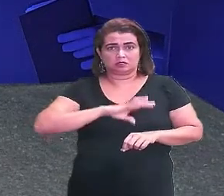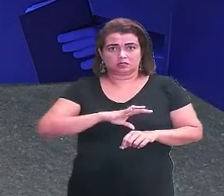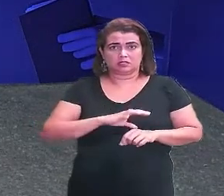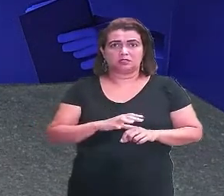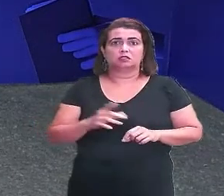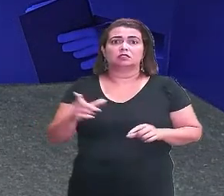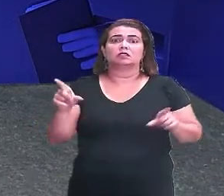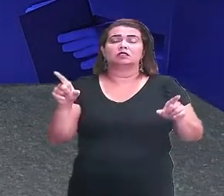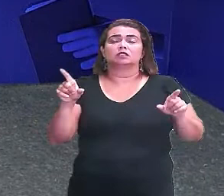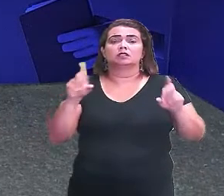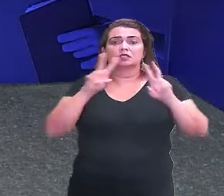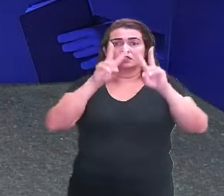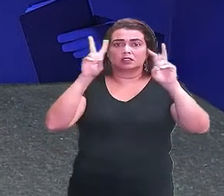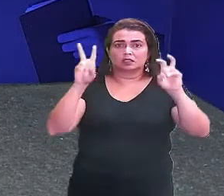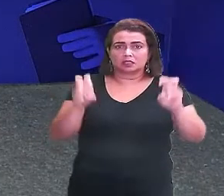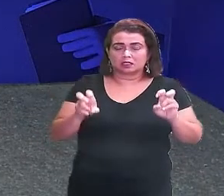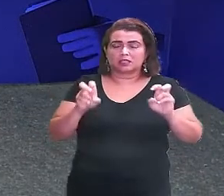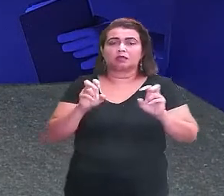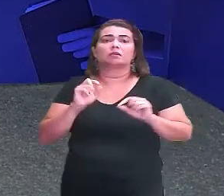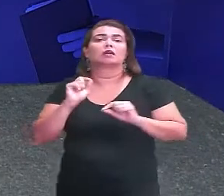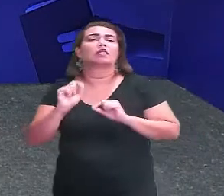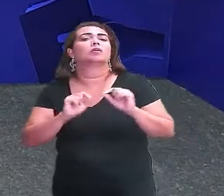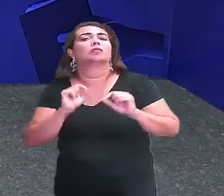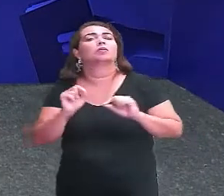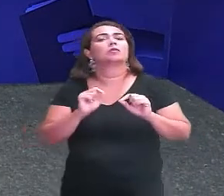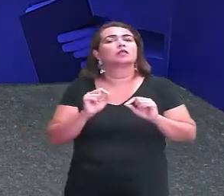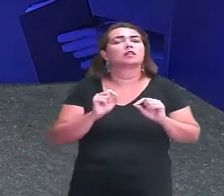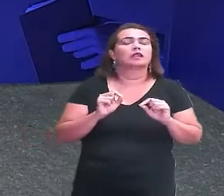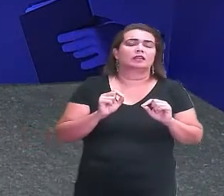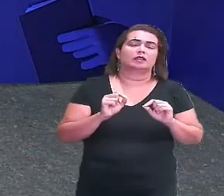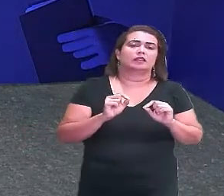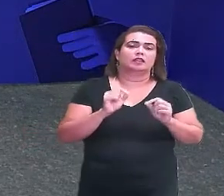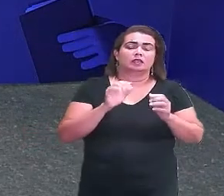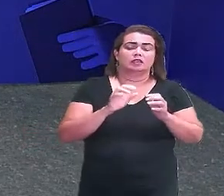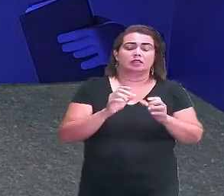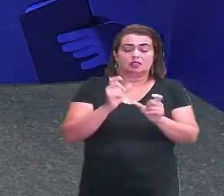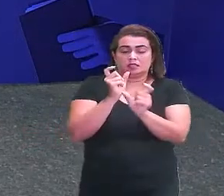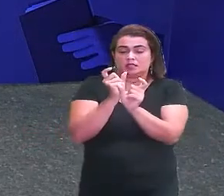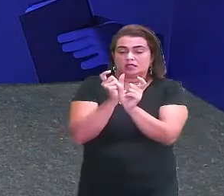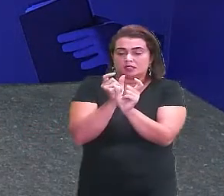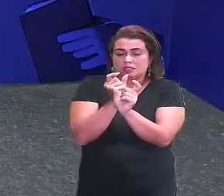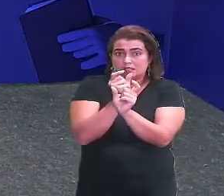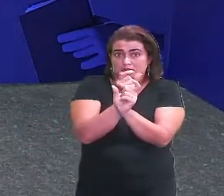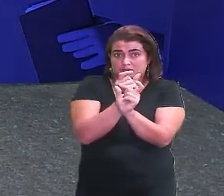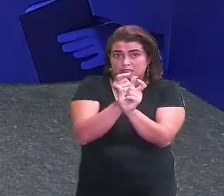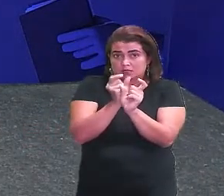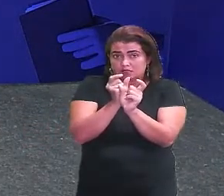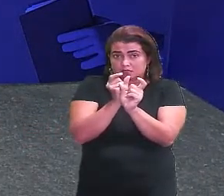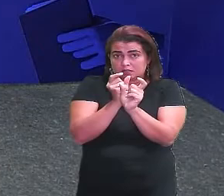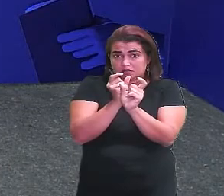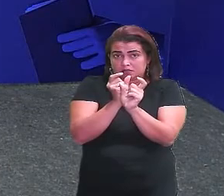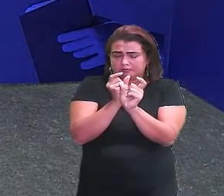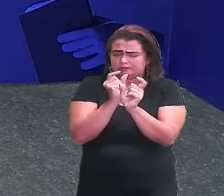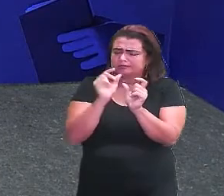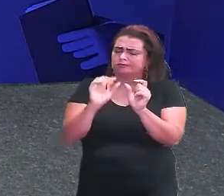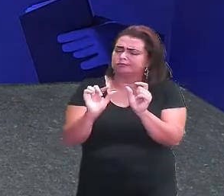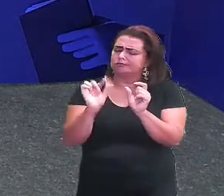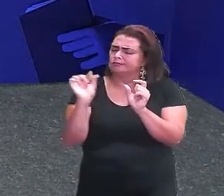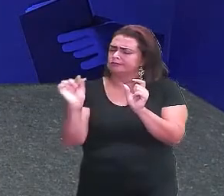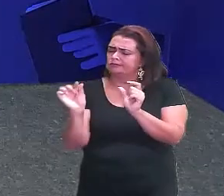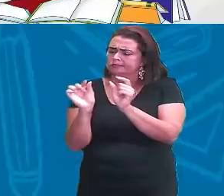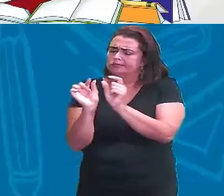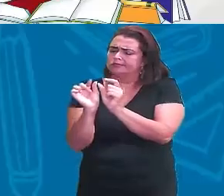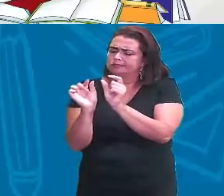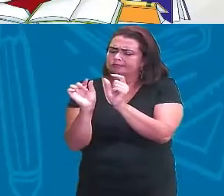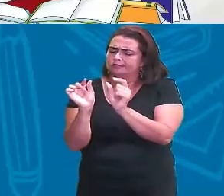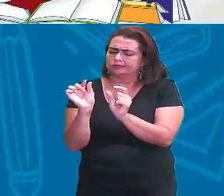o tema da nossa aula, o que a gente vai aprender hoje é sobre separação silábica, tá bom? A separação